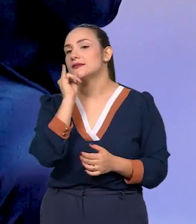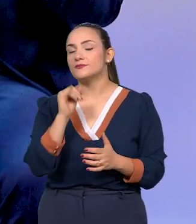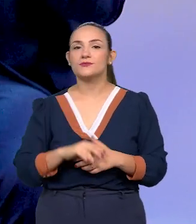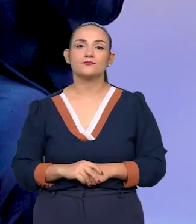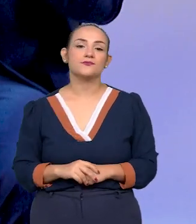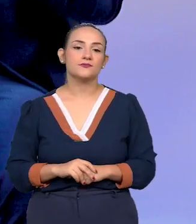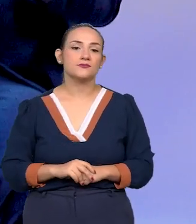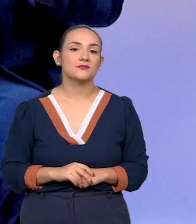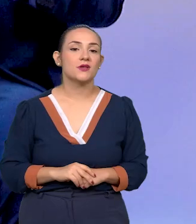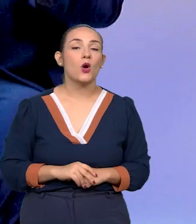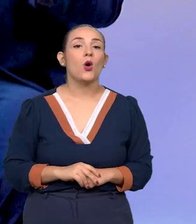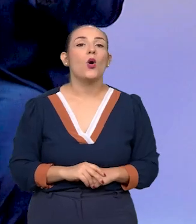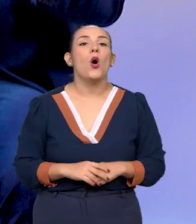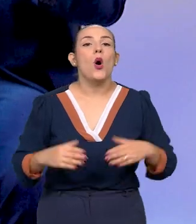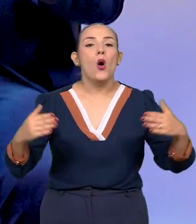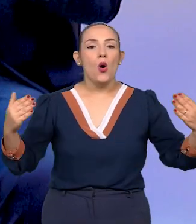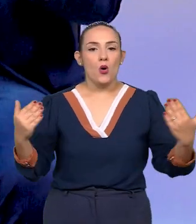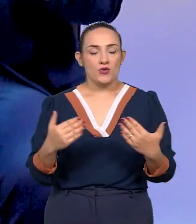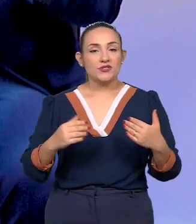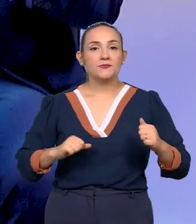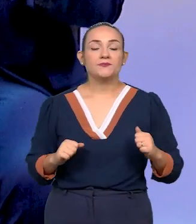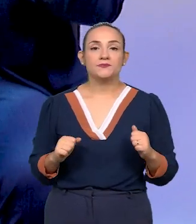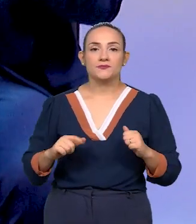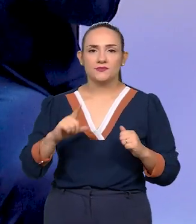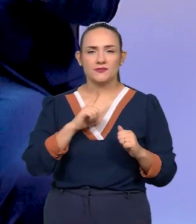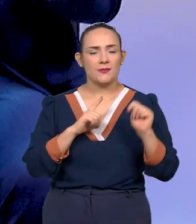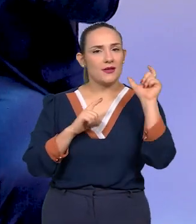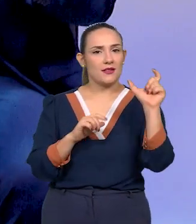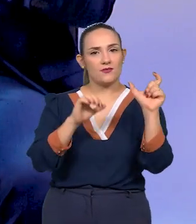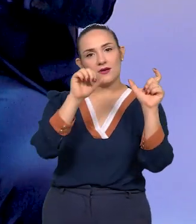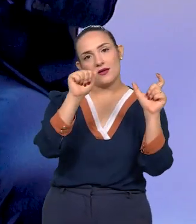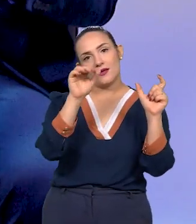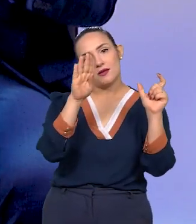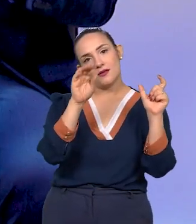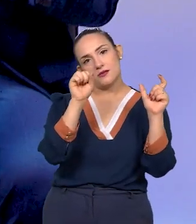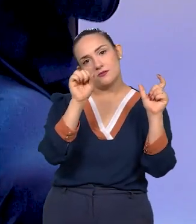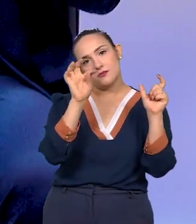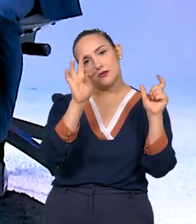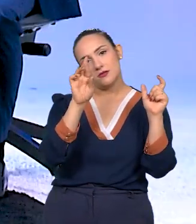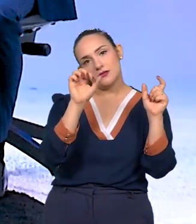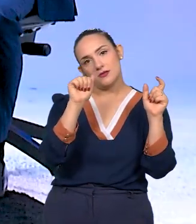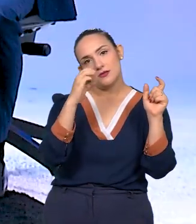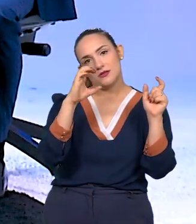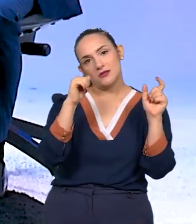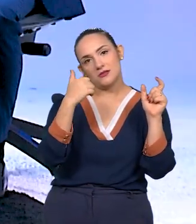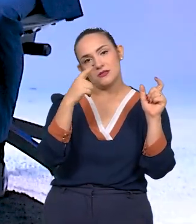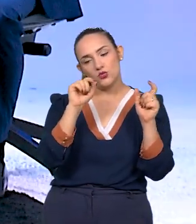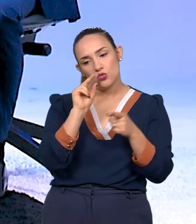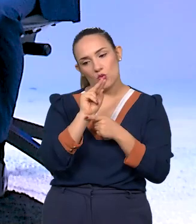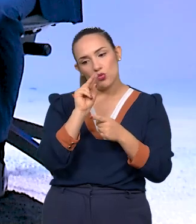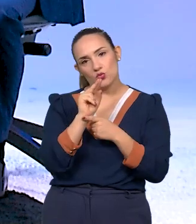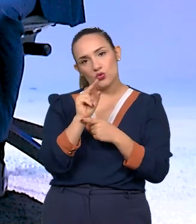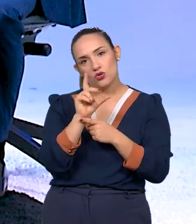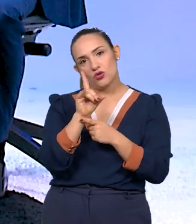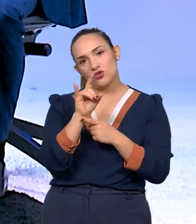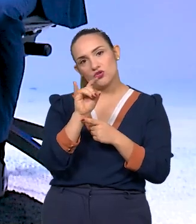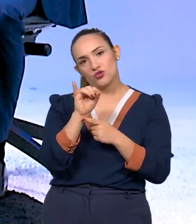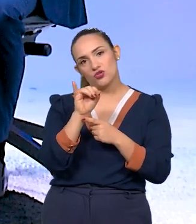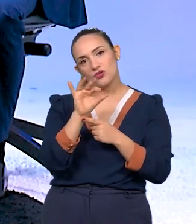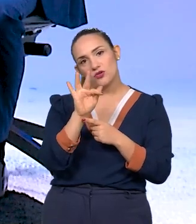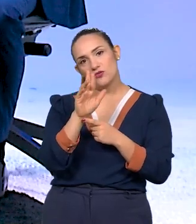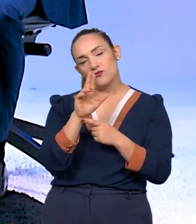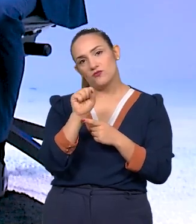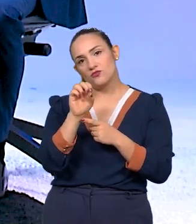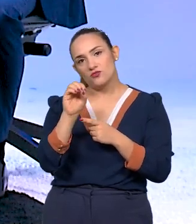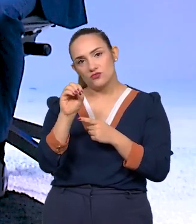abstrativização ou abstração do controle difuso de constitucionalidade. O que é isso? A cada vez que você vai explicando, vai